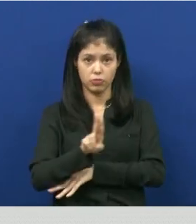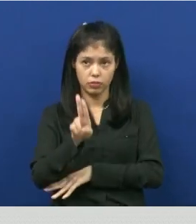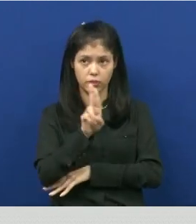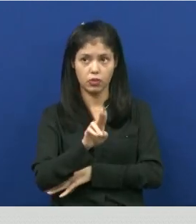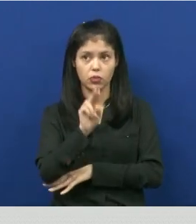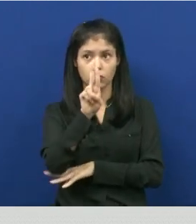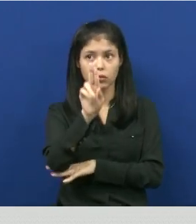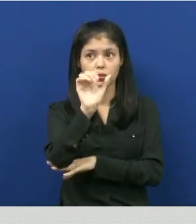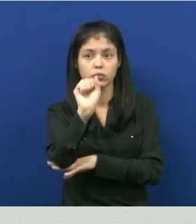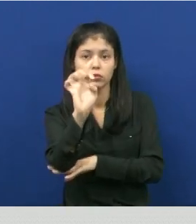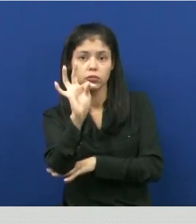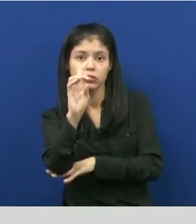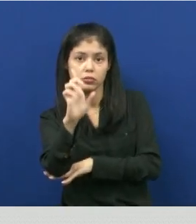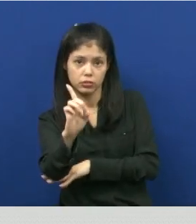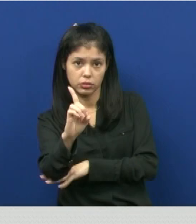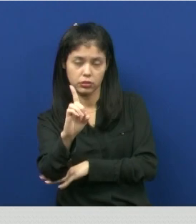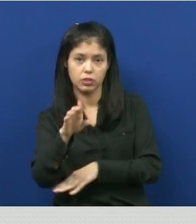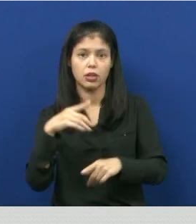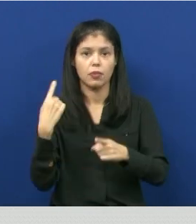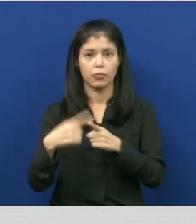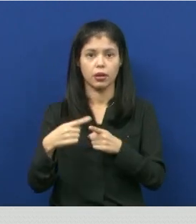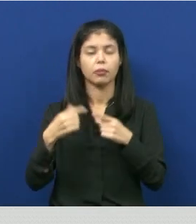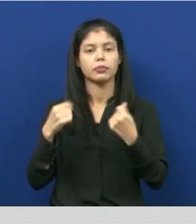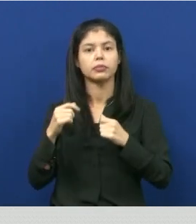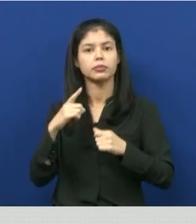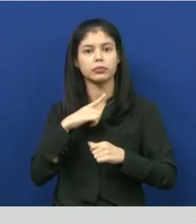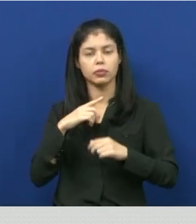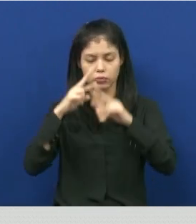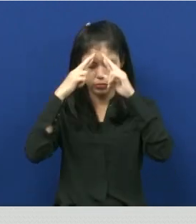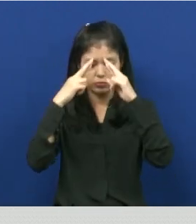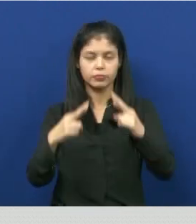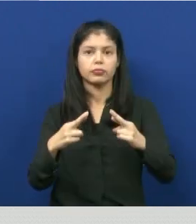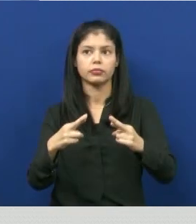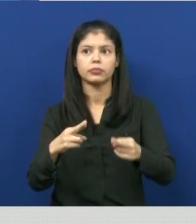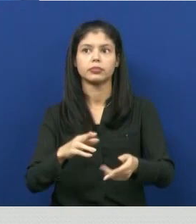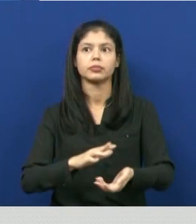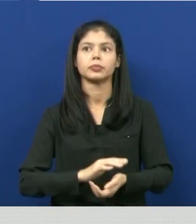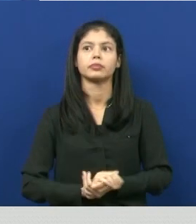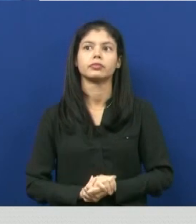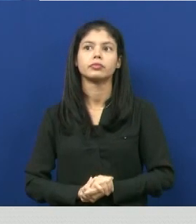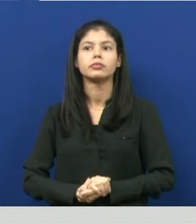com a palavra usted. Temos que manter o respeito.